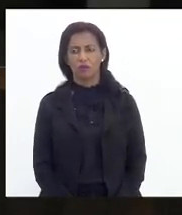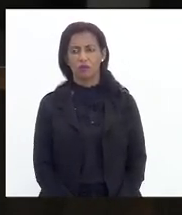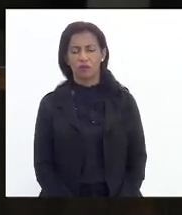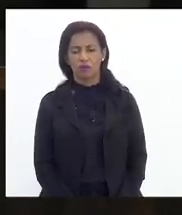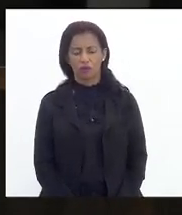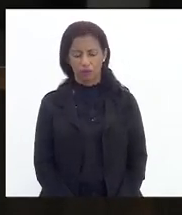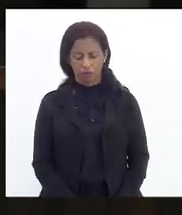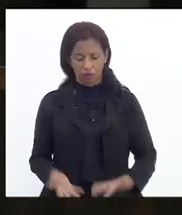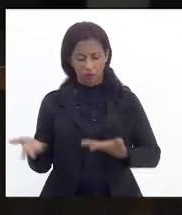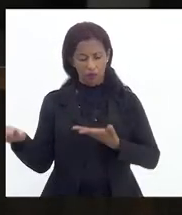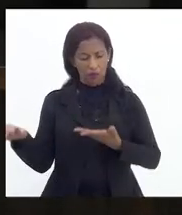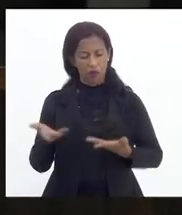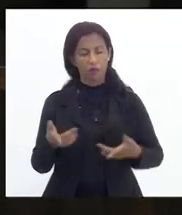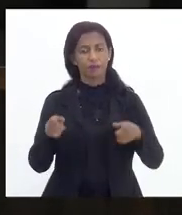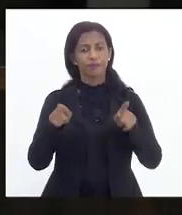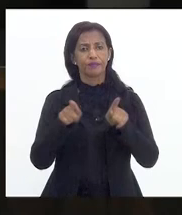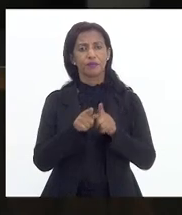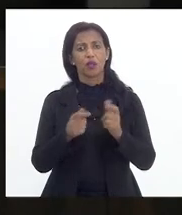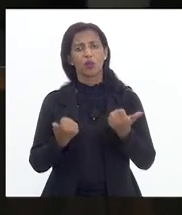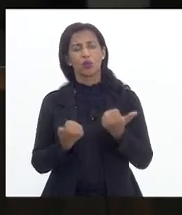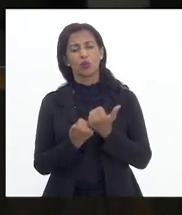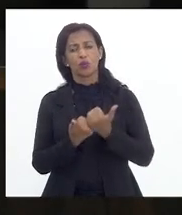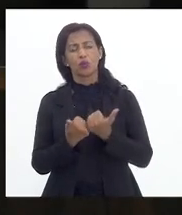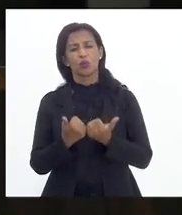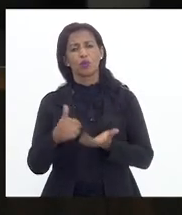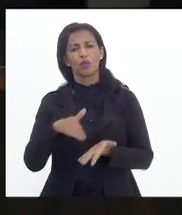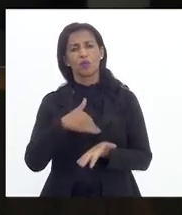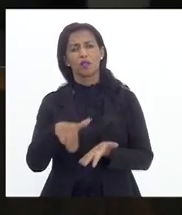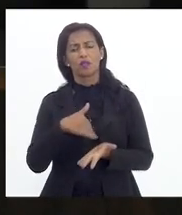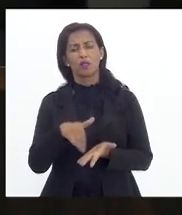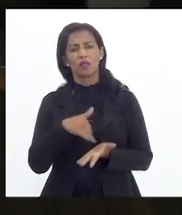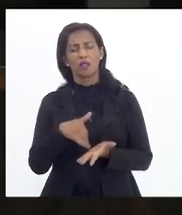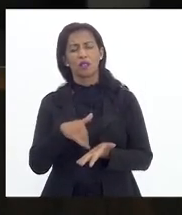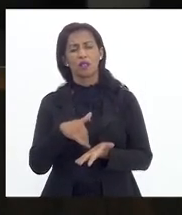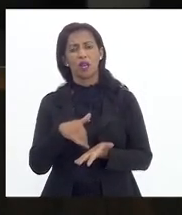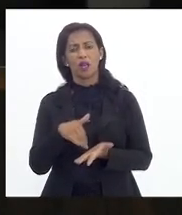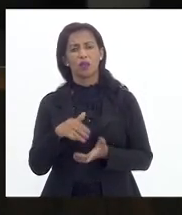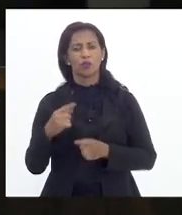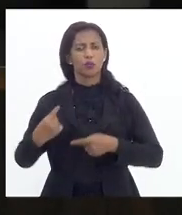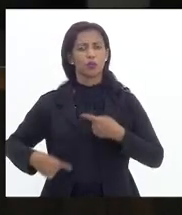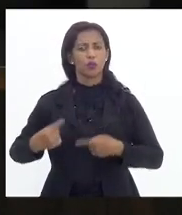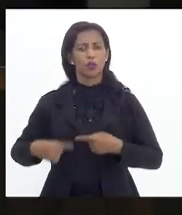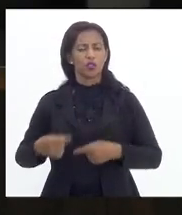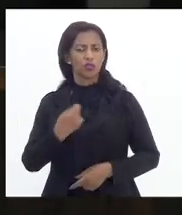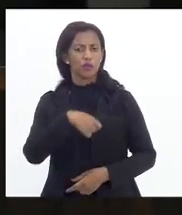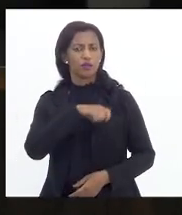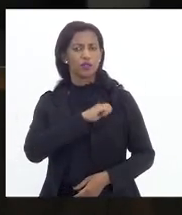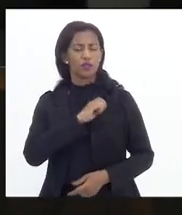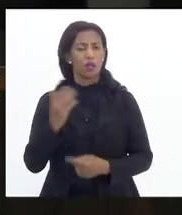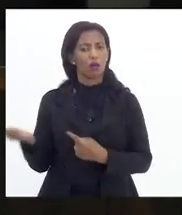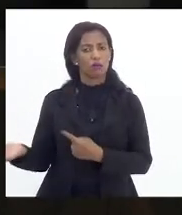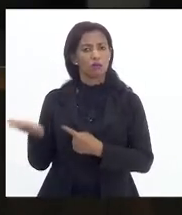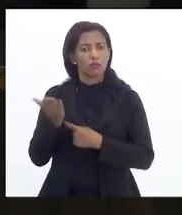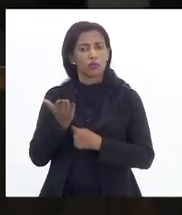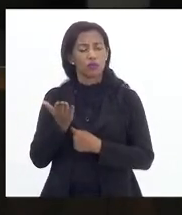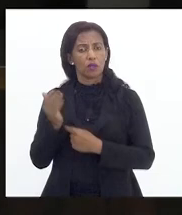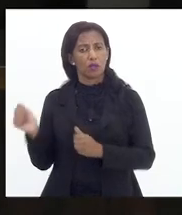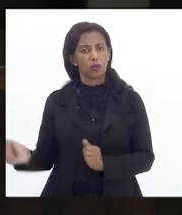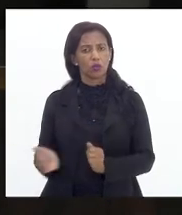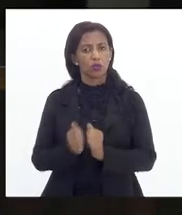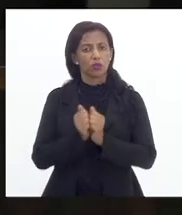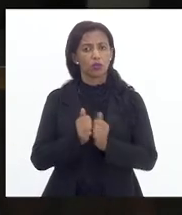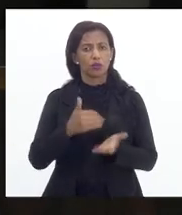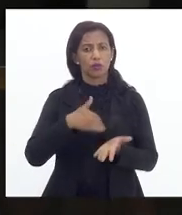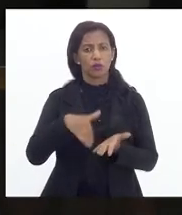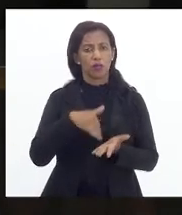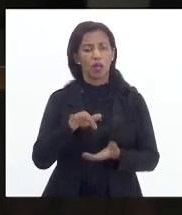e eu quero convidar também o subsecretário de política fiscal Bruno Sobral para compor a mesa nos ajudar a juntamente